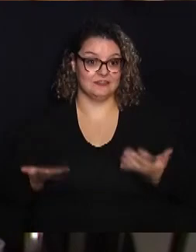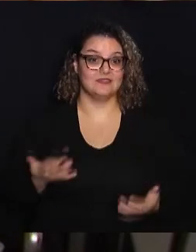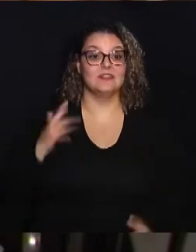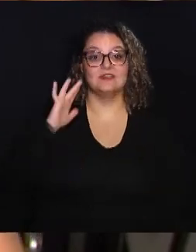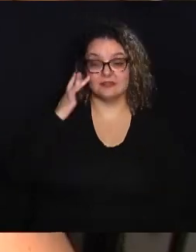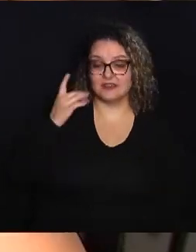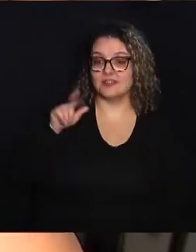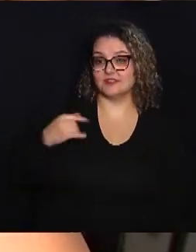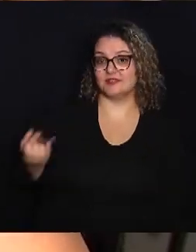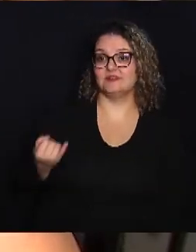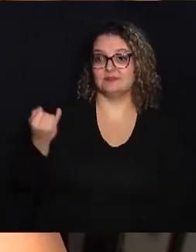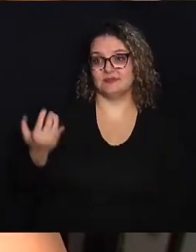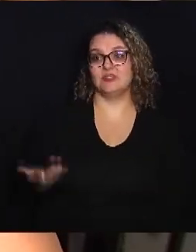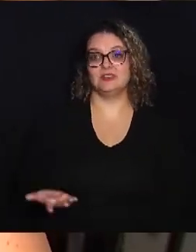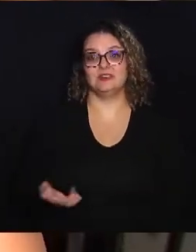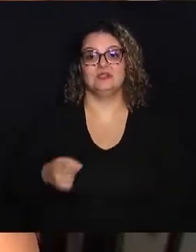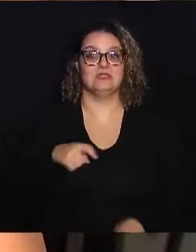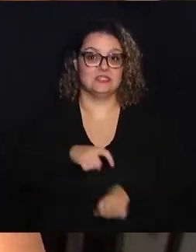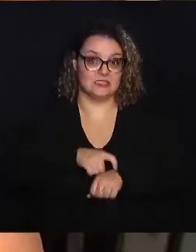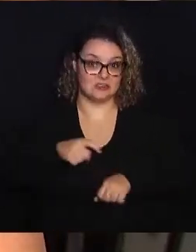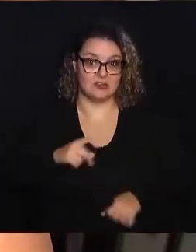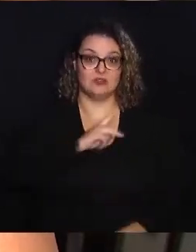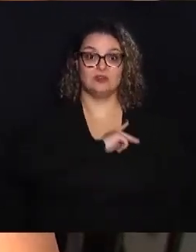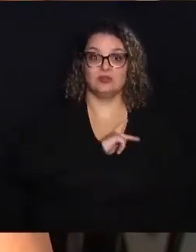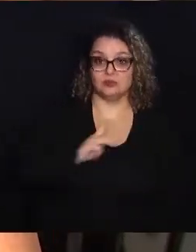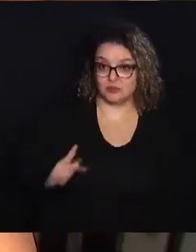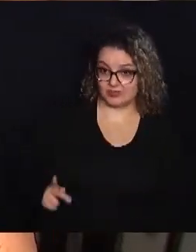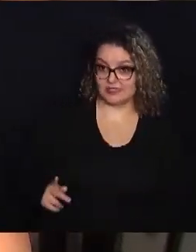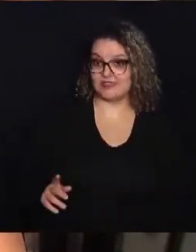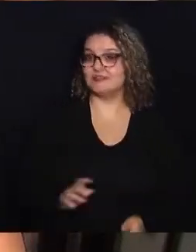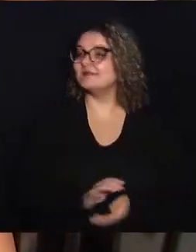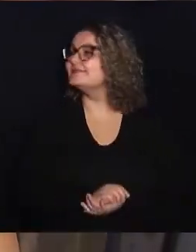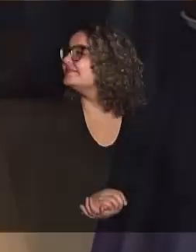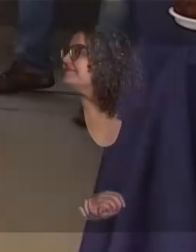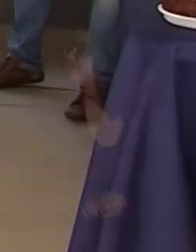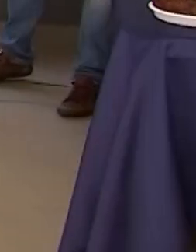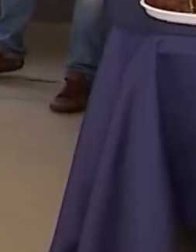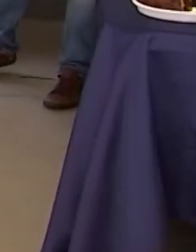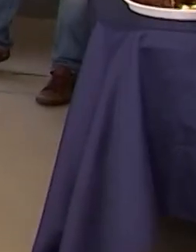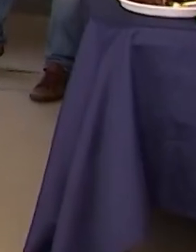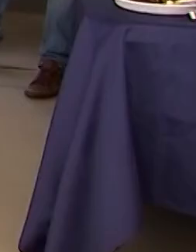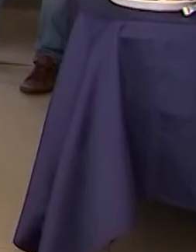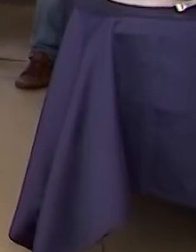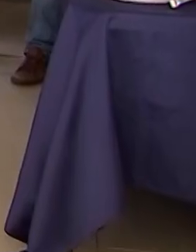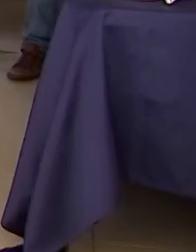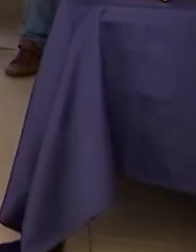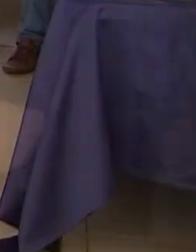aniversário, né? Então eu acho importante esse momento com o presidente.